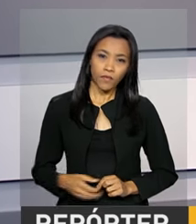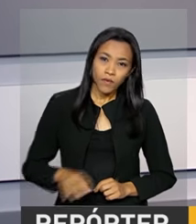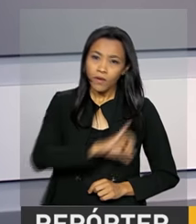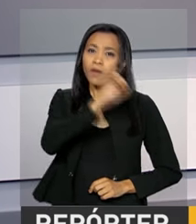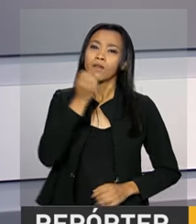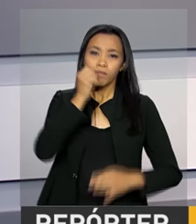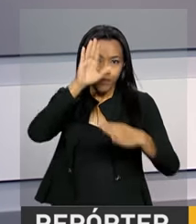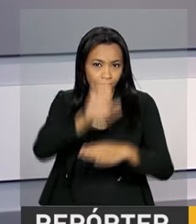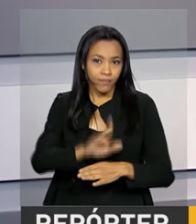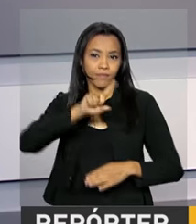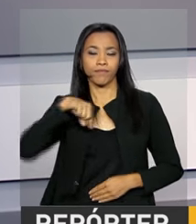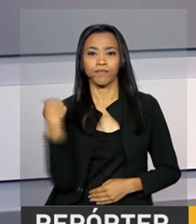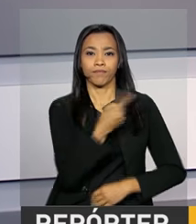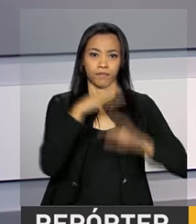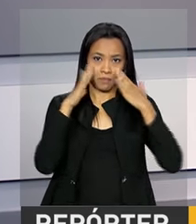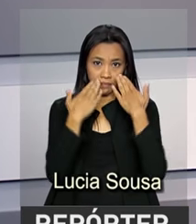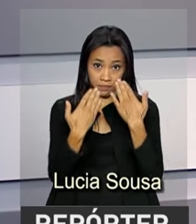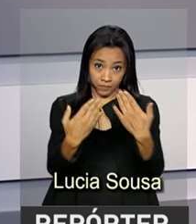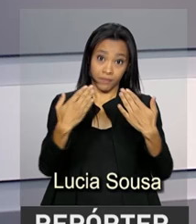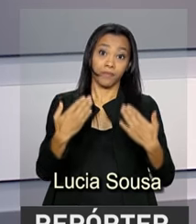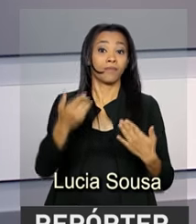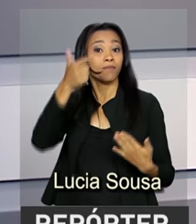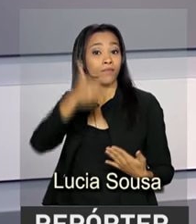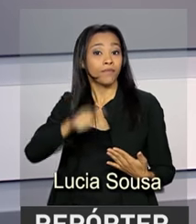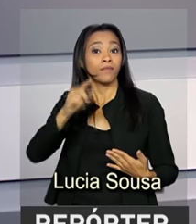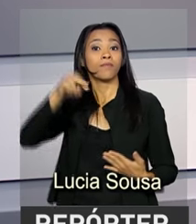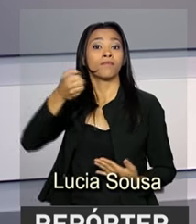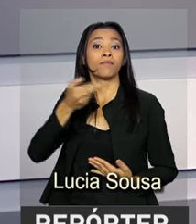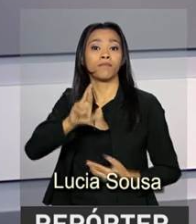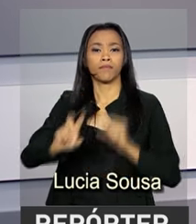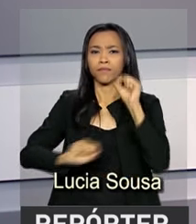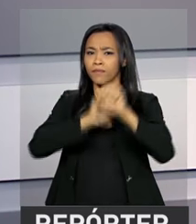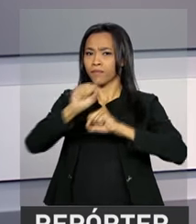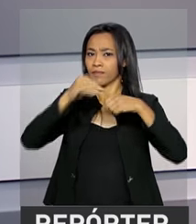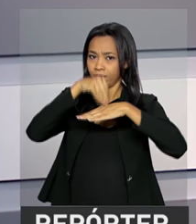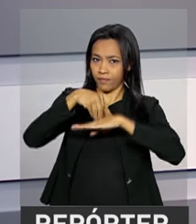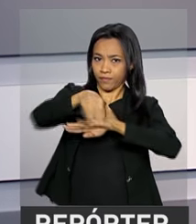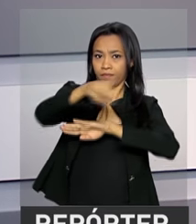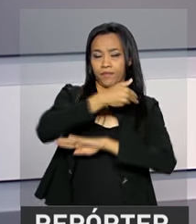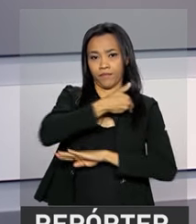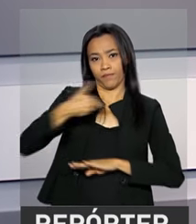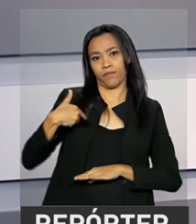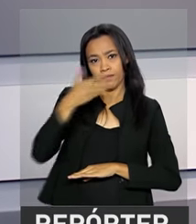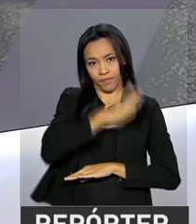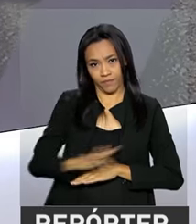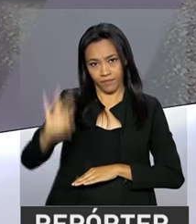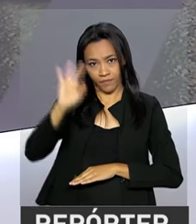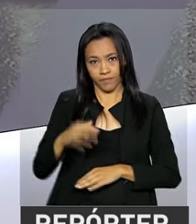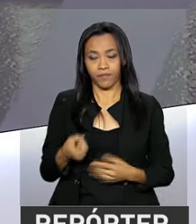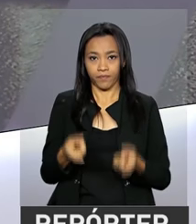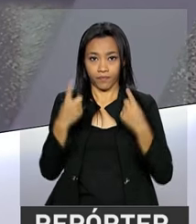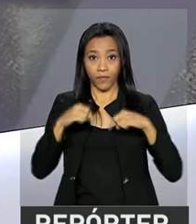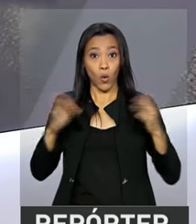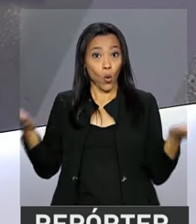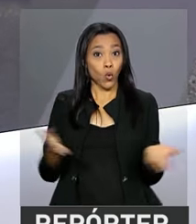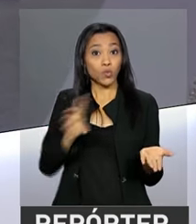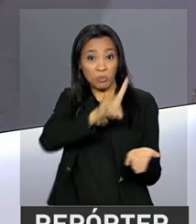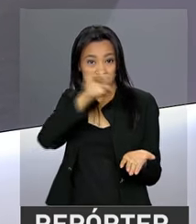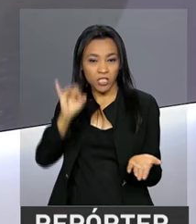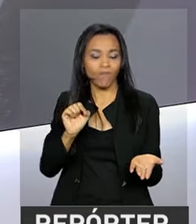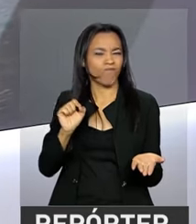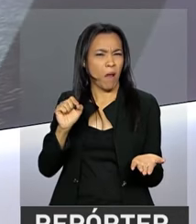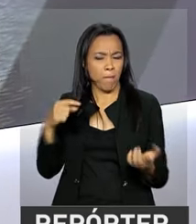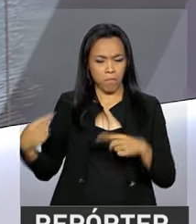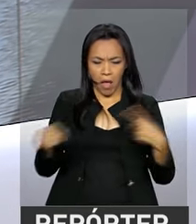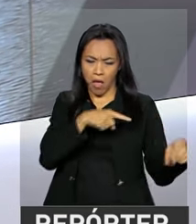Olá, boa tarde. Estamos de volta com mais uma edição do Repórter NBR e as notícias do governo federal. Hoje foi dia de mais um